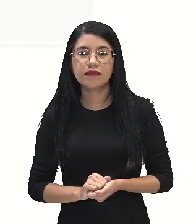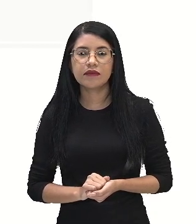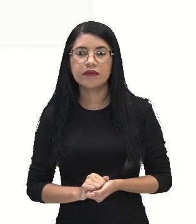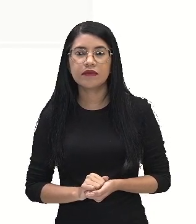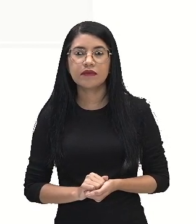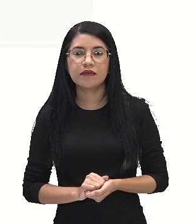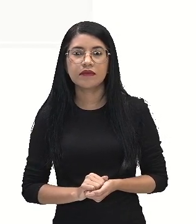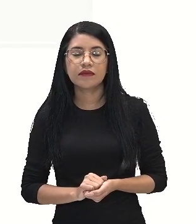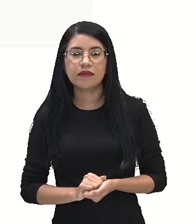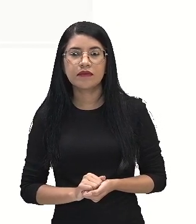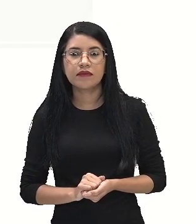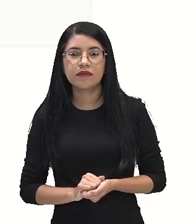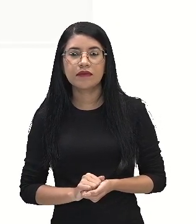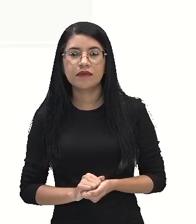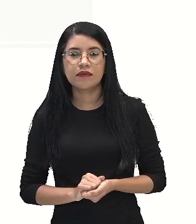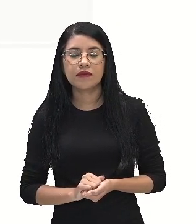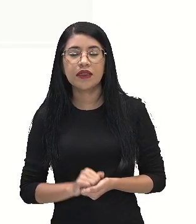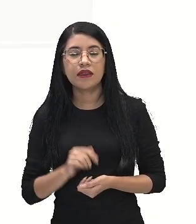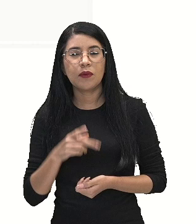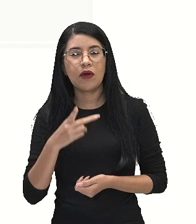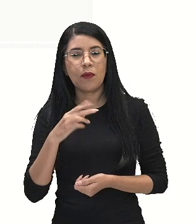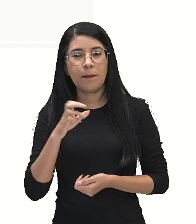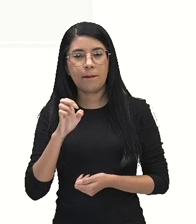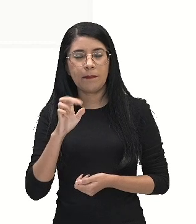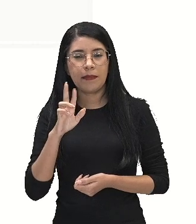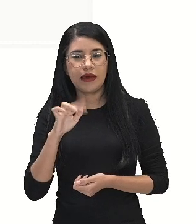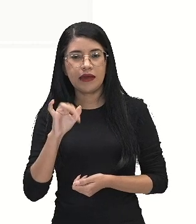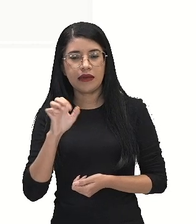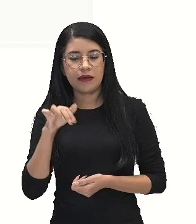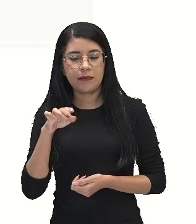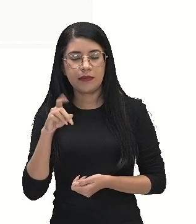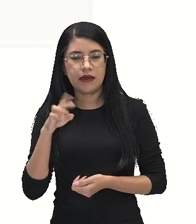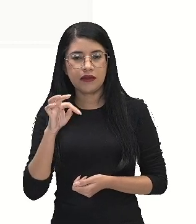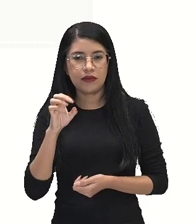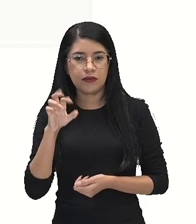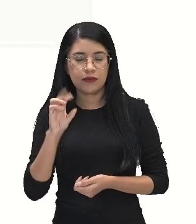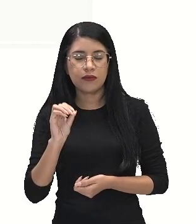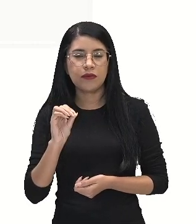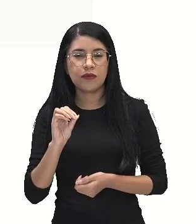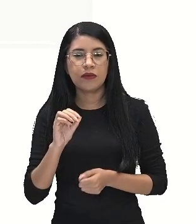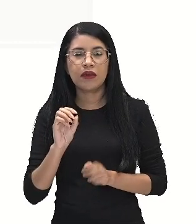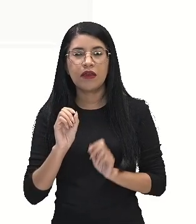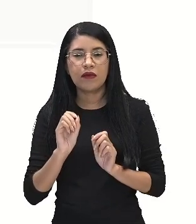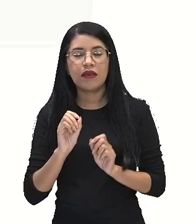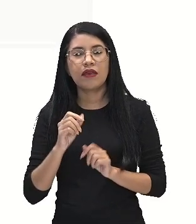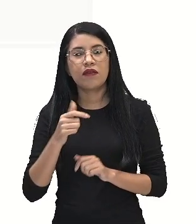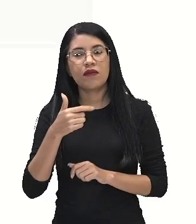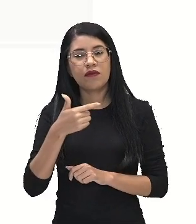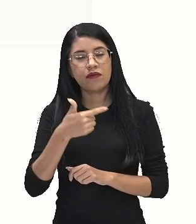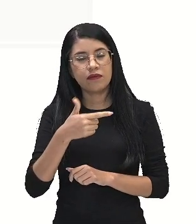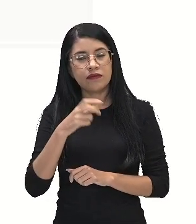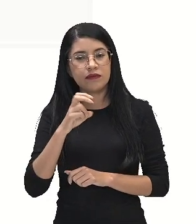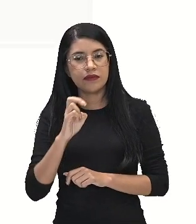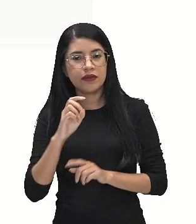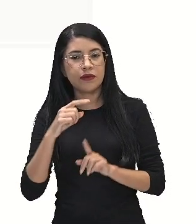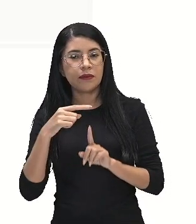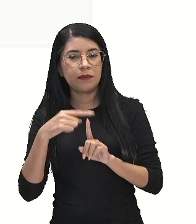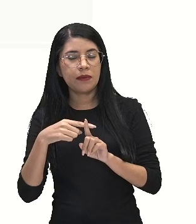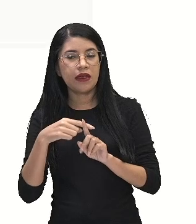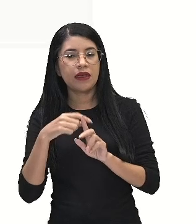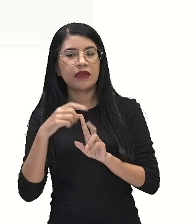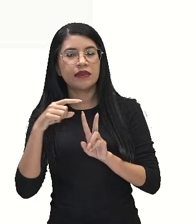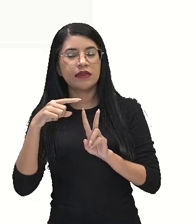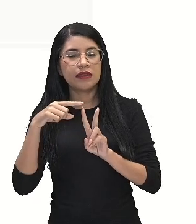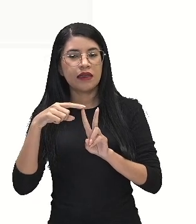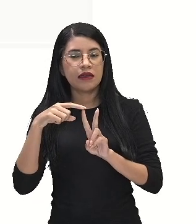Então, esse é o perímetro. Perímetro é igual a 25 mais 5 raiz